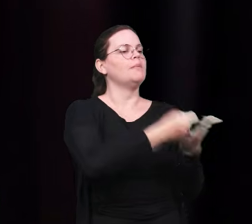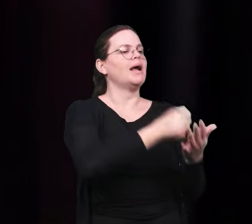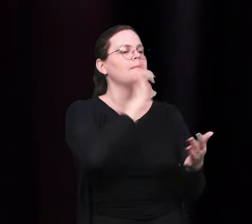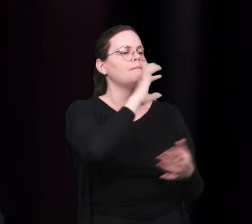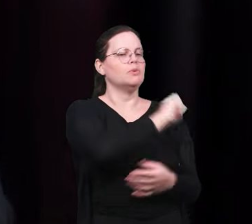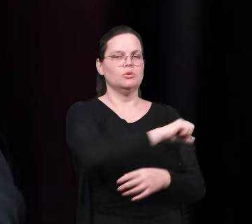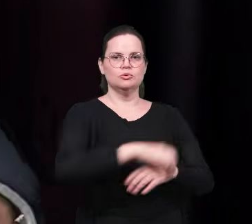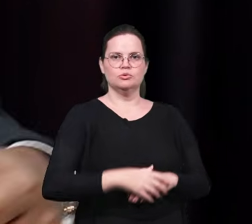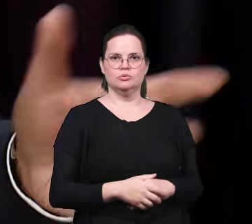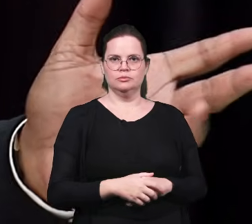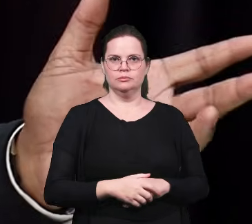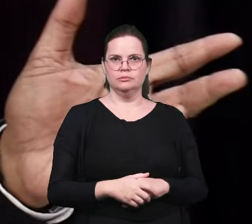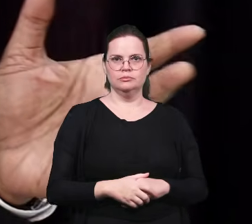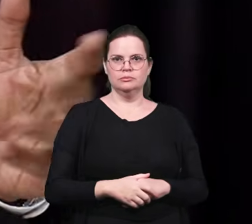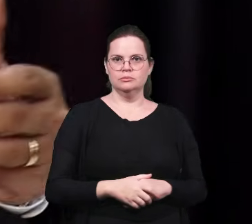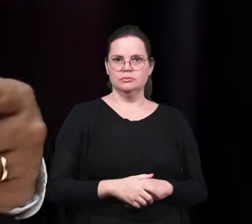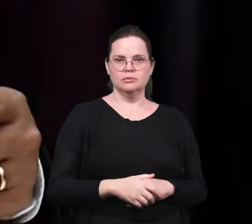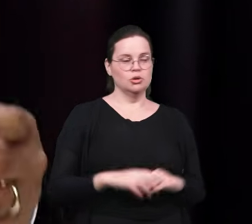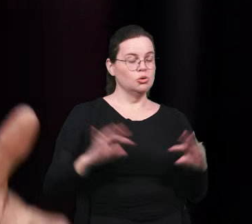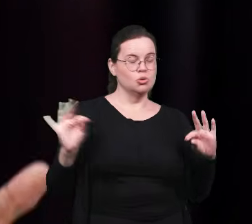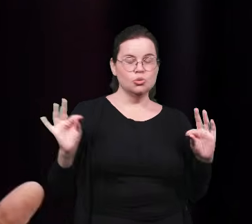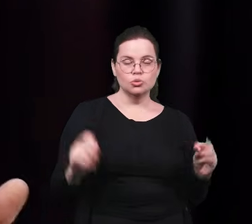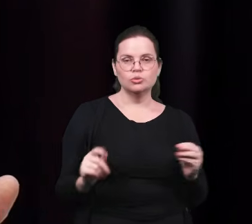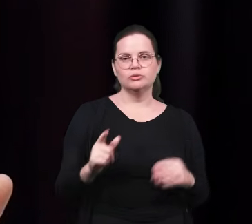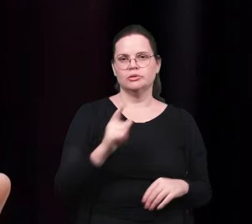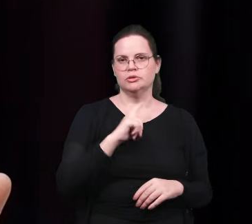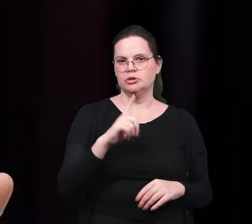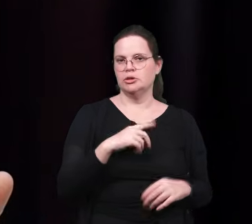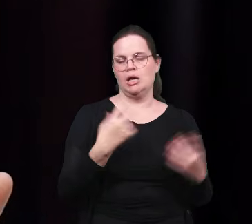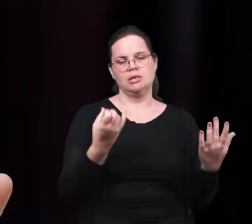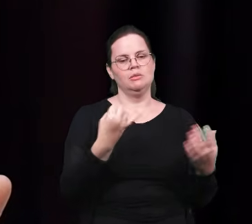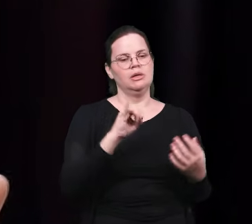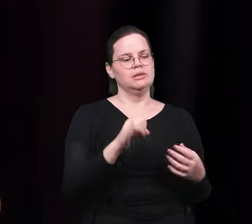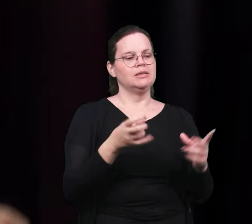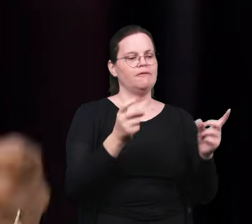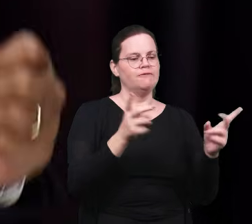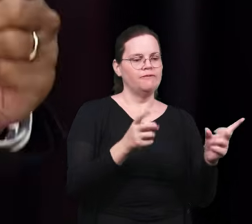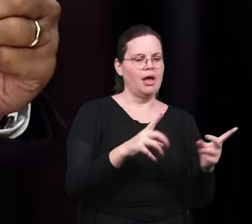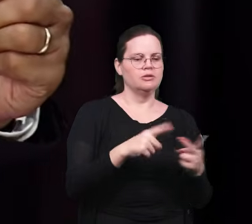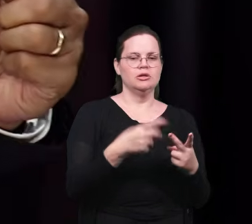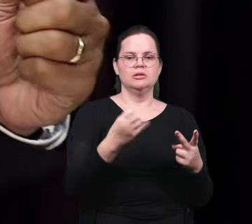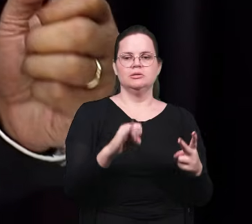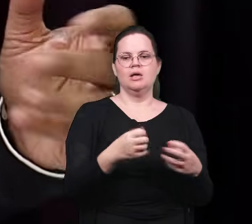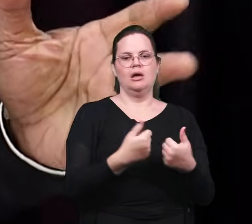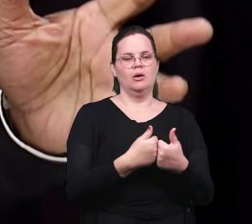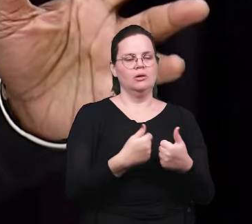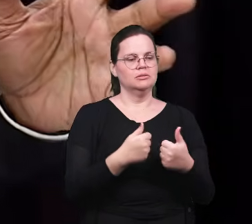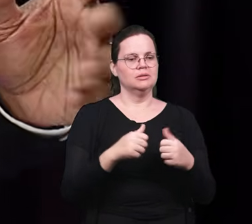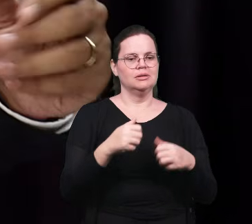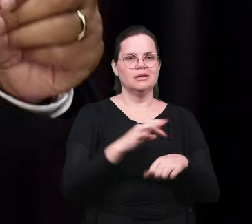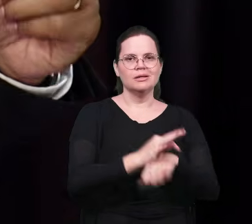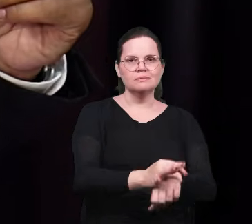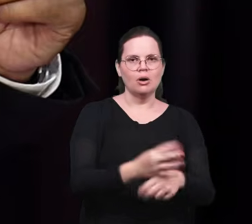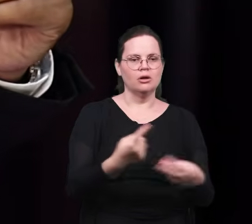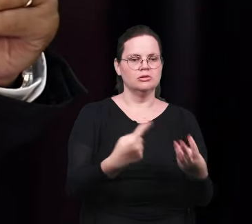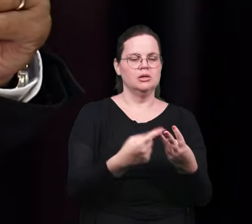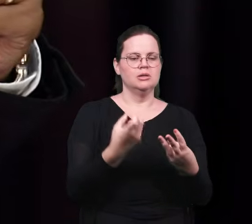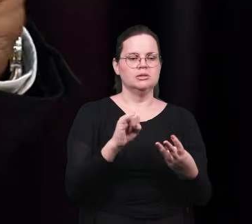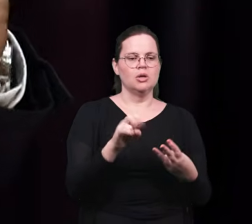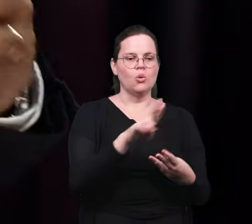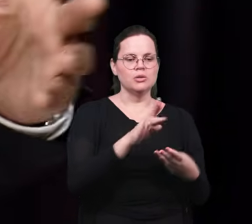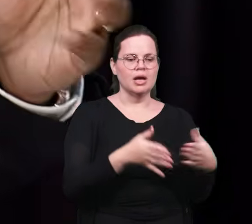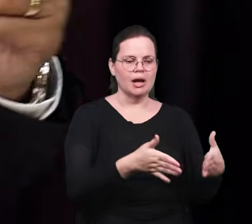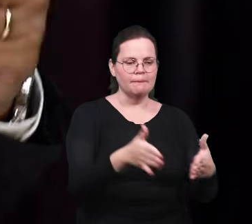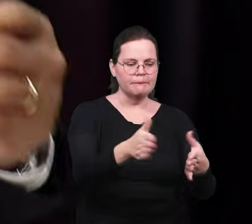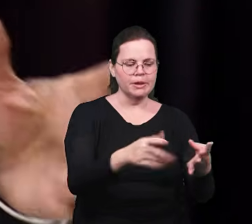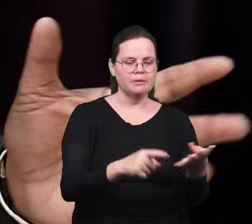eram cobrados sobre tudo, né? Era sobre o comércio, sobre transporte, sobre o uso das vias, sobre